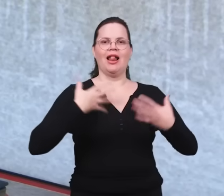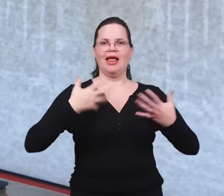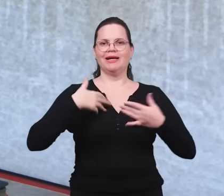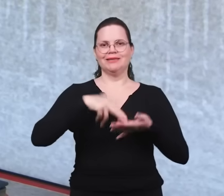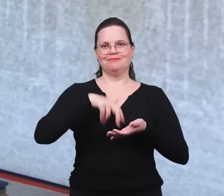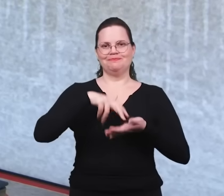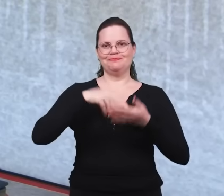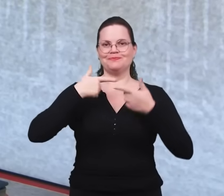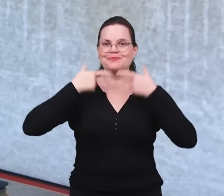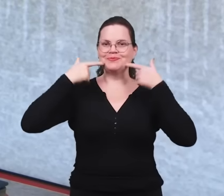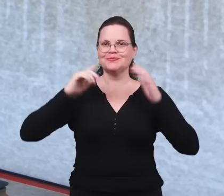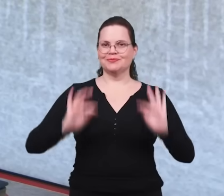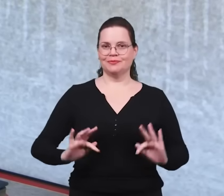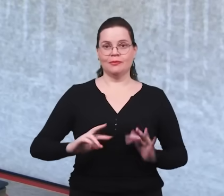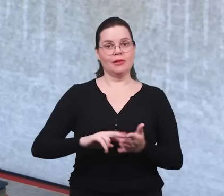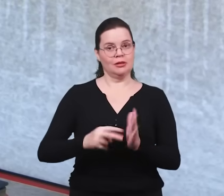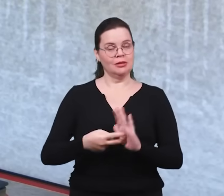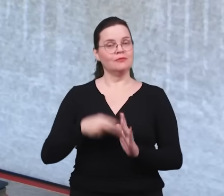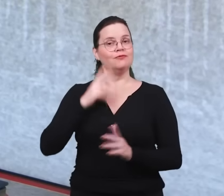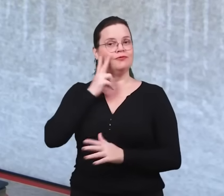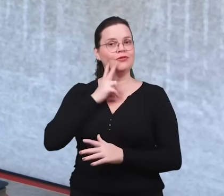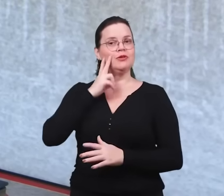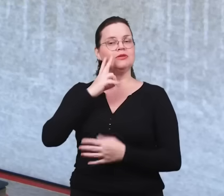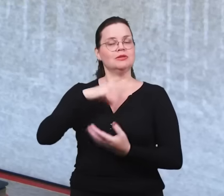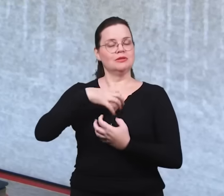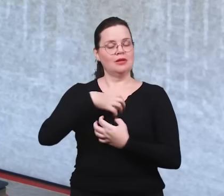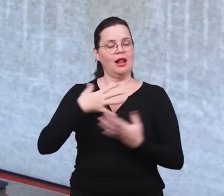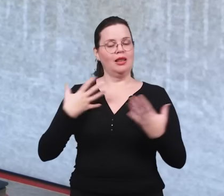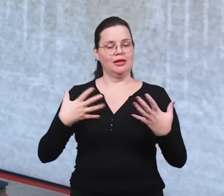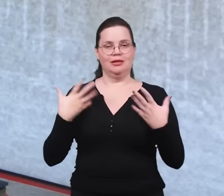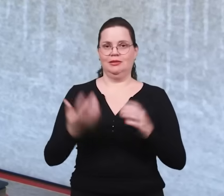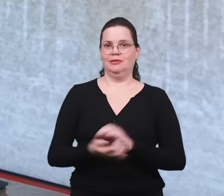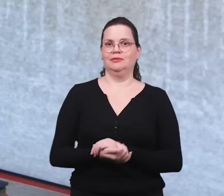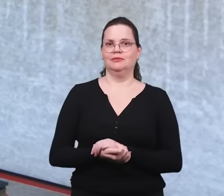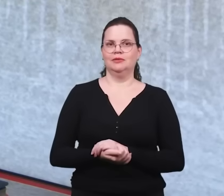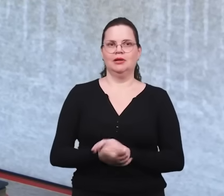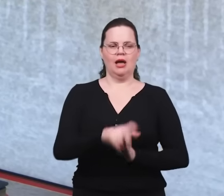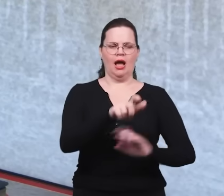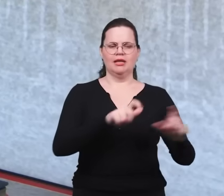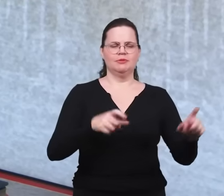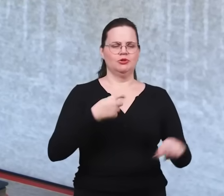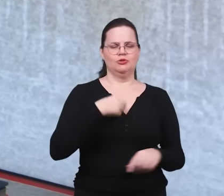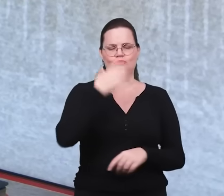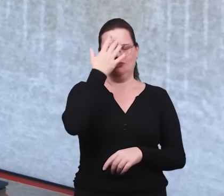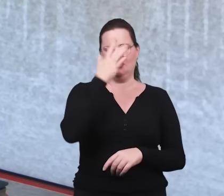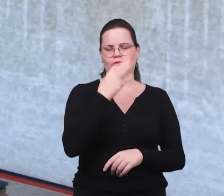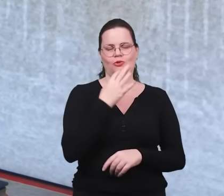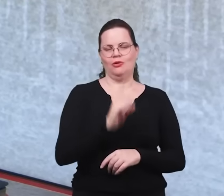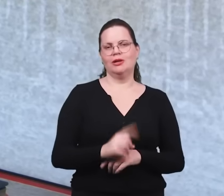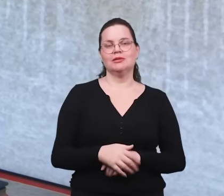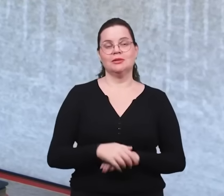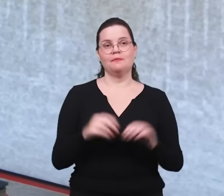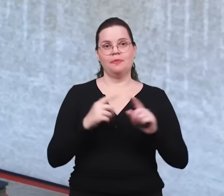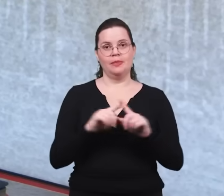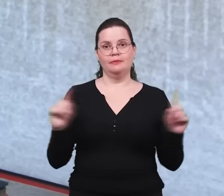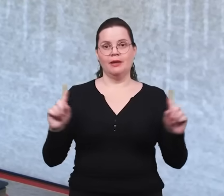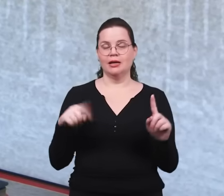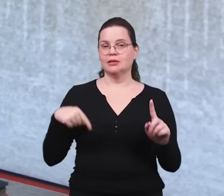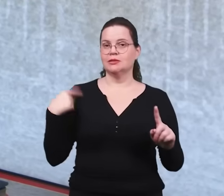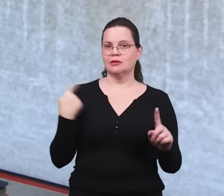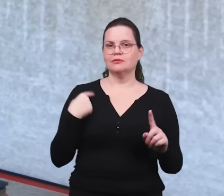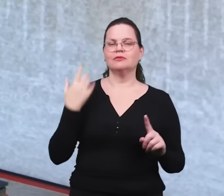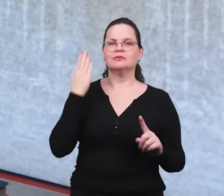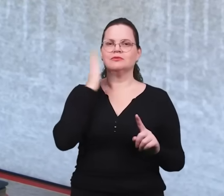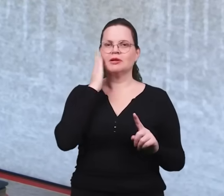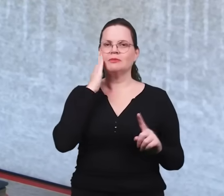figura, o vinho, é um significado pouco conhecido das pessoas. Todavia, nós vamos considerar a comparação